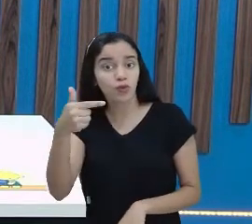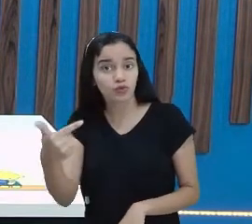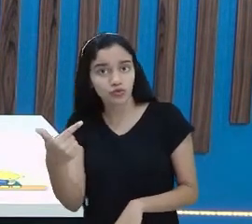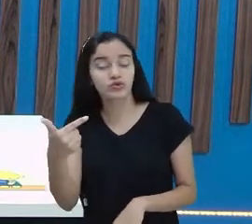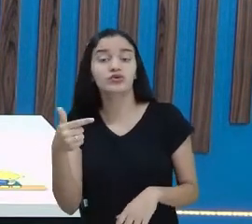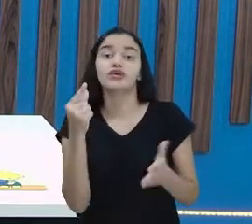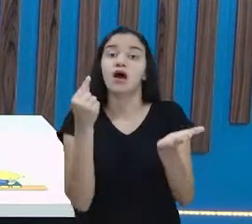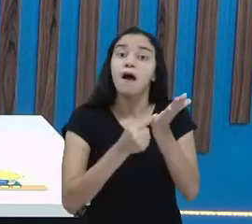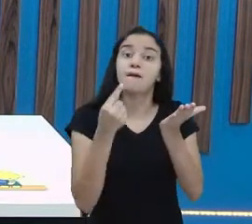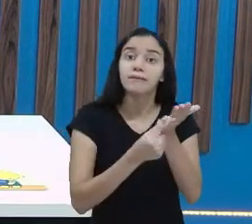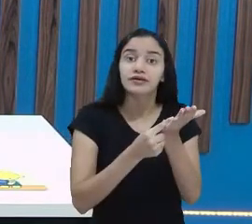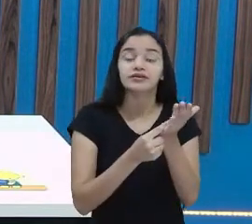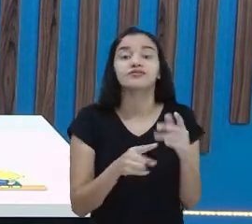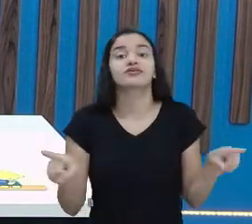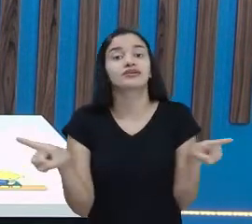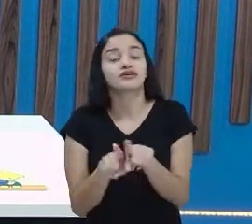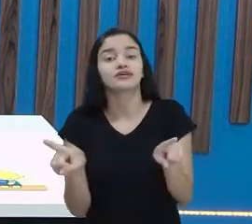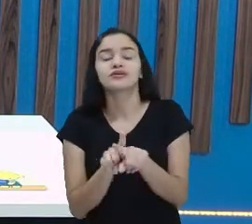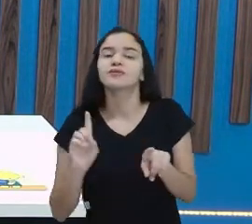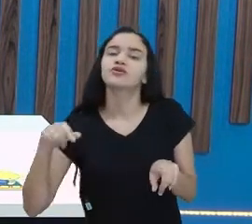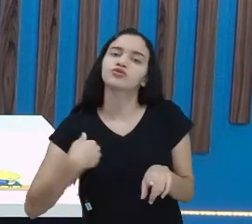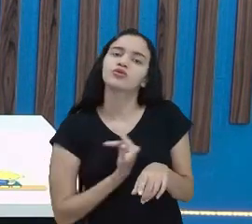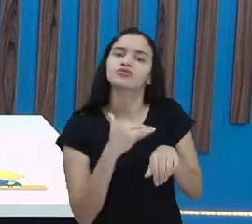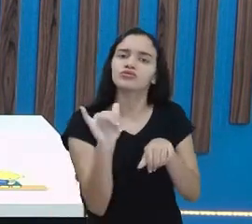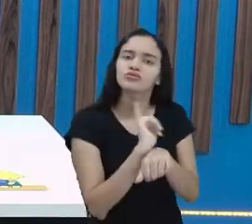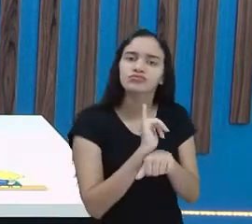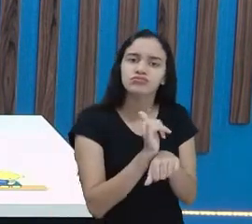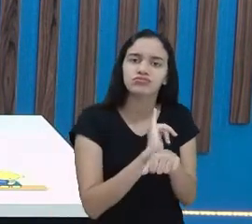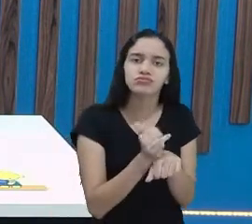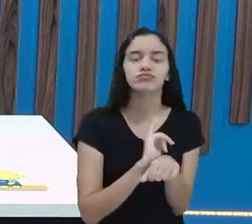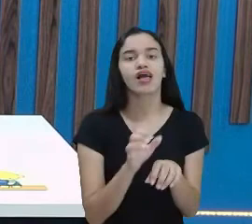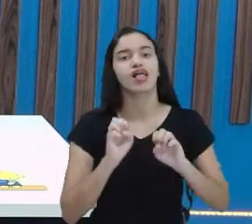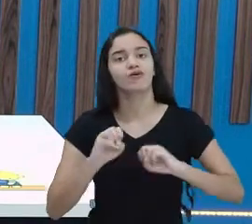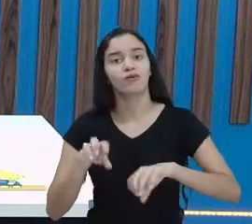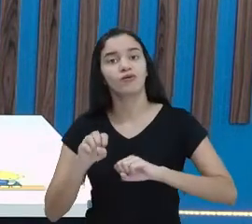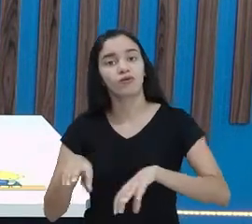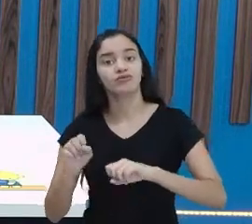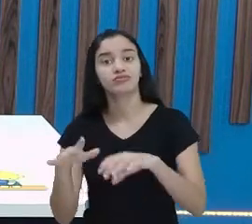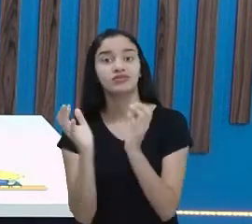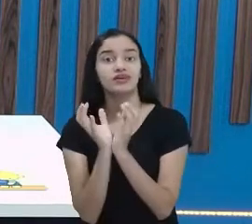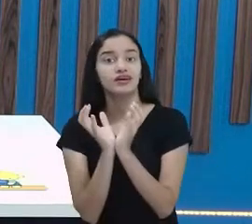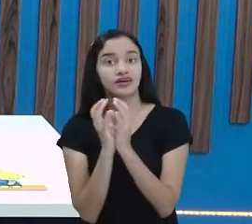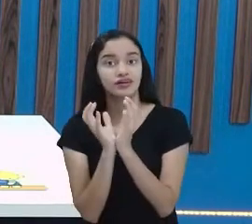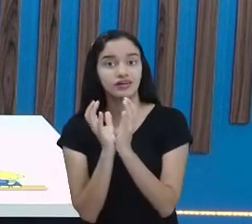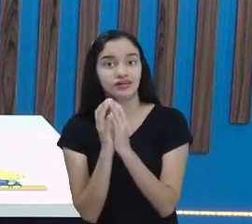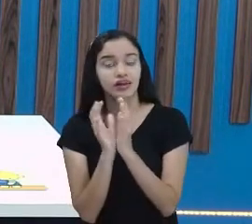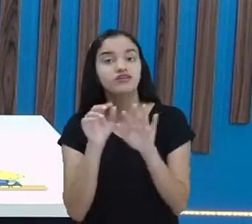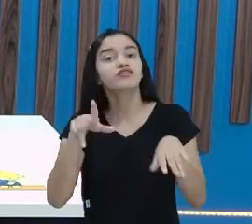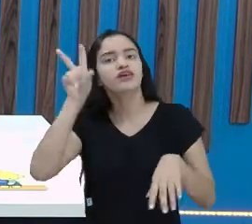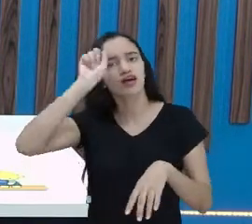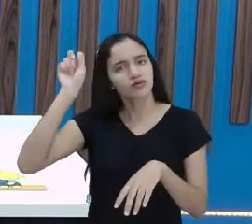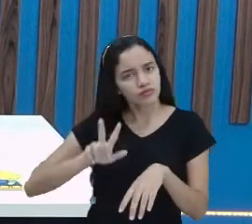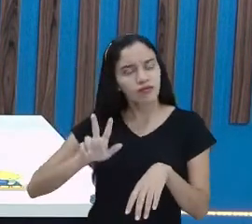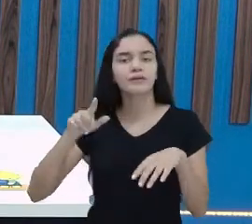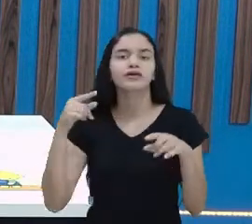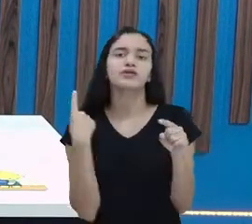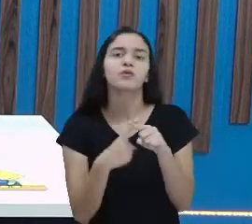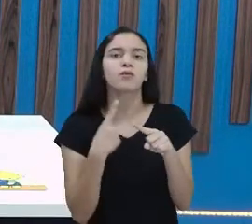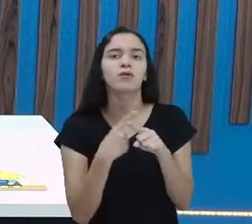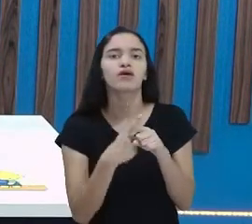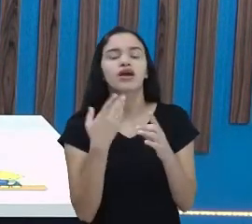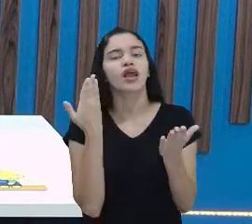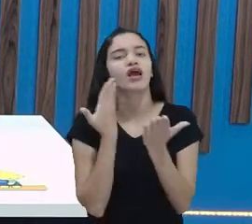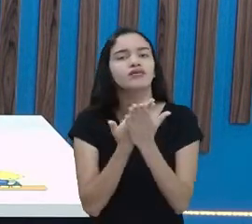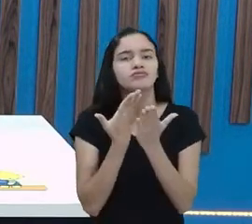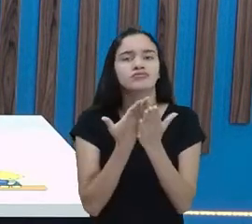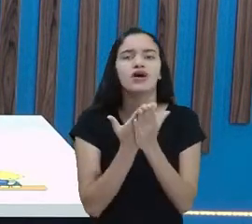através do aplicativo e através do nosso canal do YouTube, o Educa Recife. E fique esperto, tá? Que as aulas começam a partir